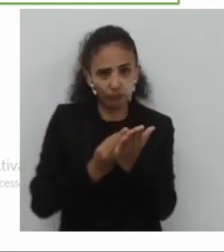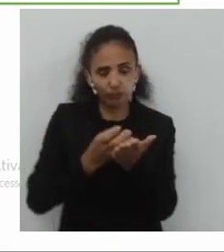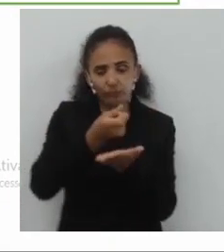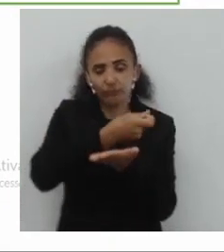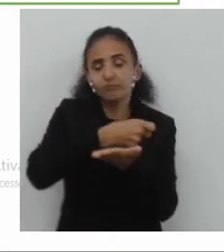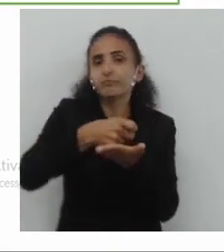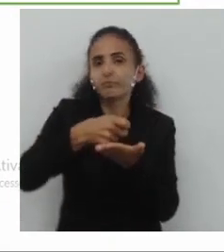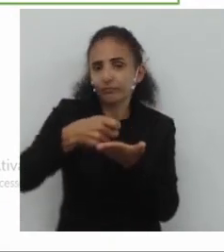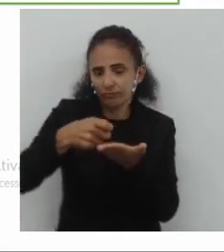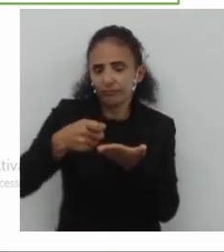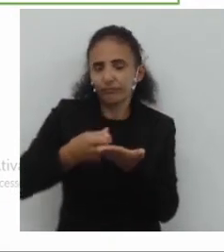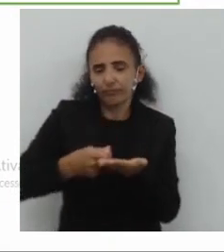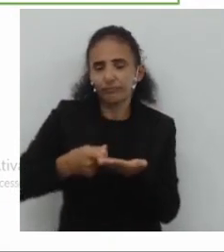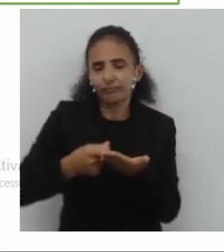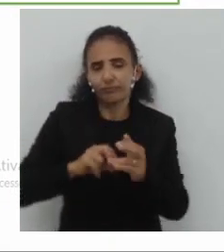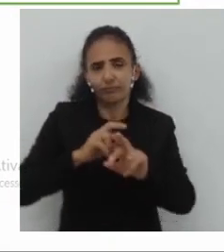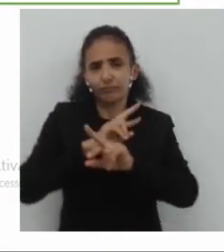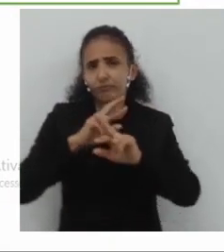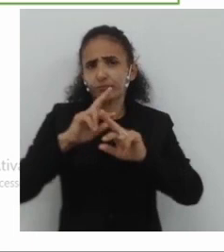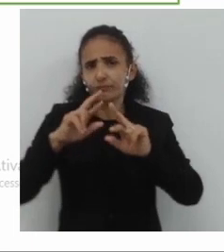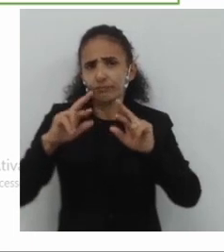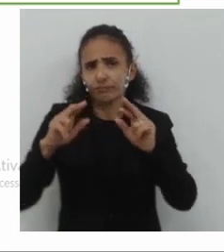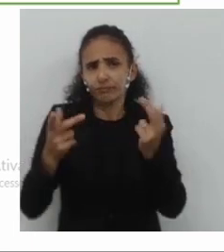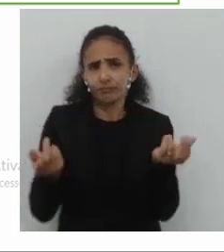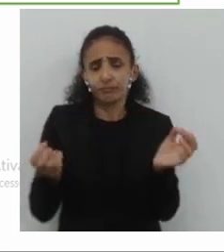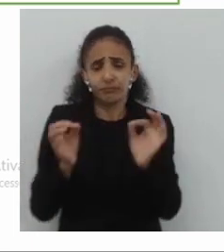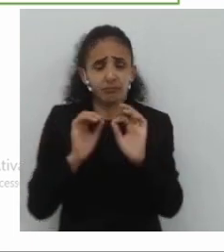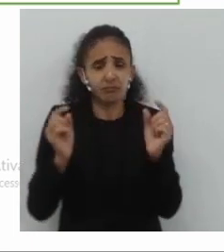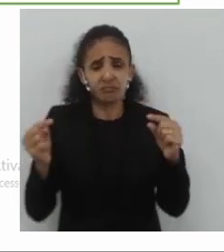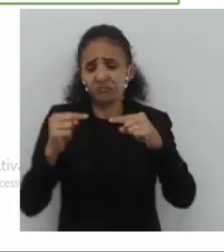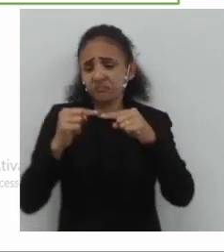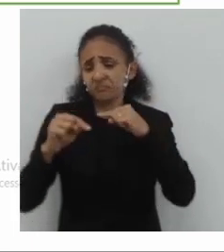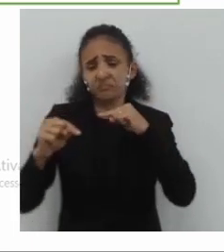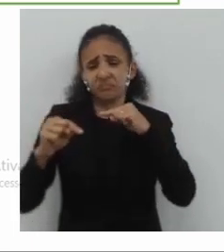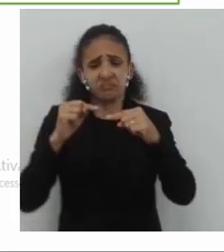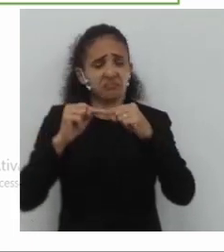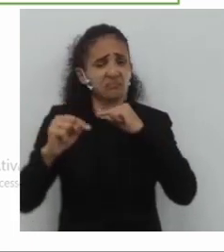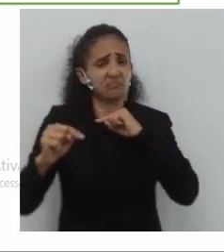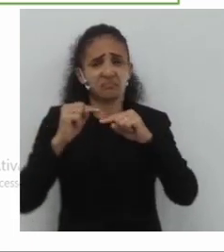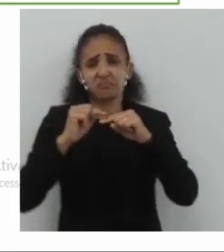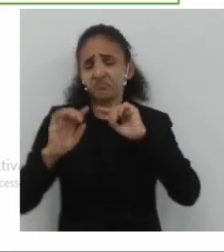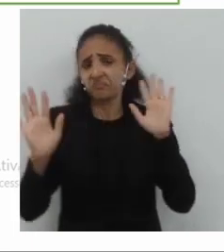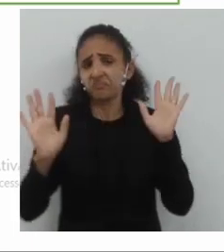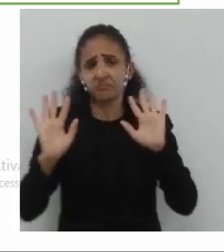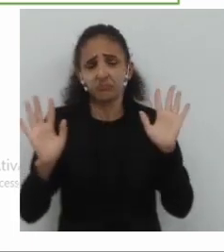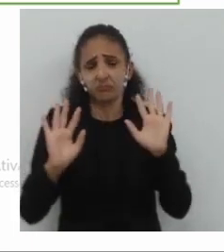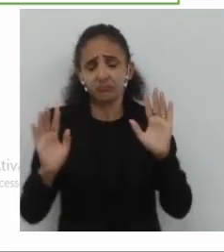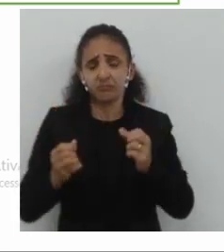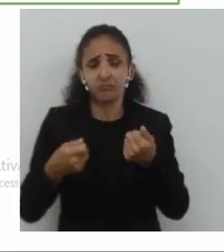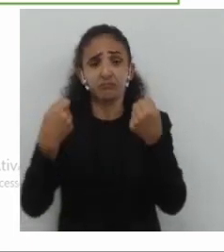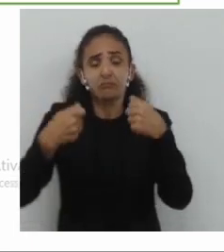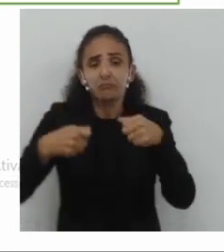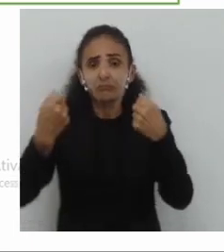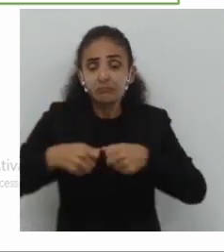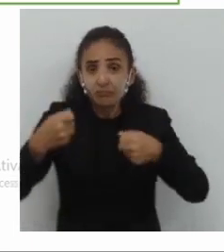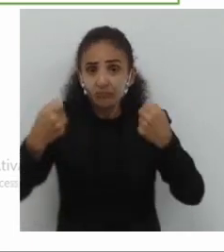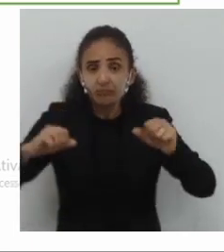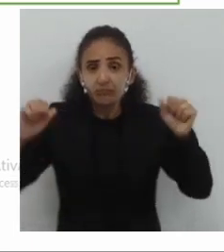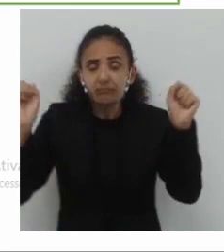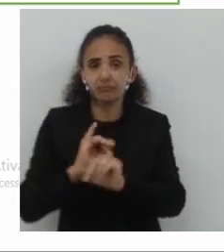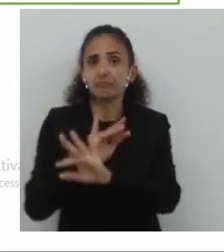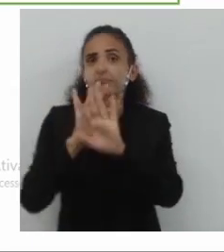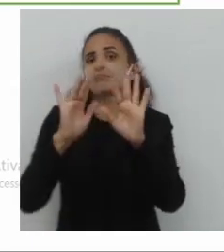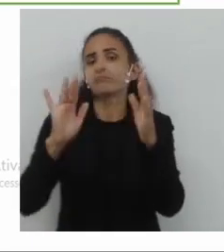novo, embora muitas vezes sem conexão vago, sem esclarecimento, no